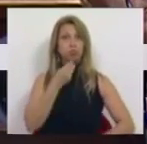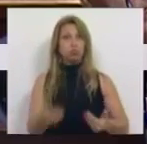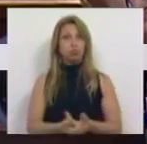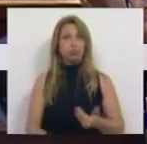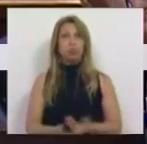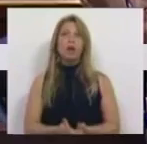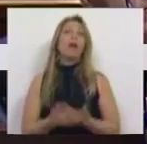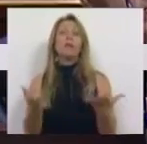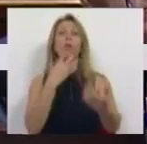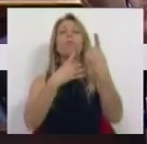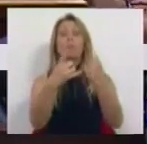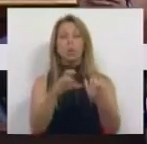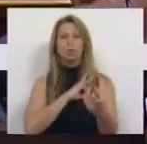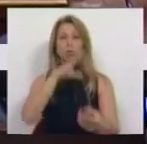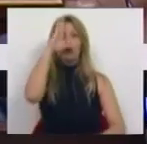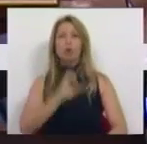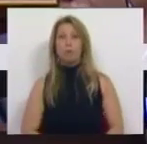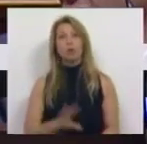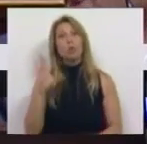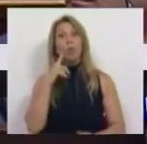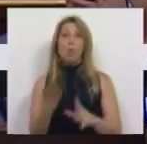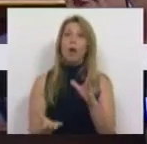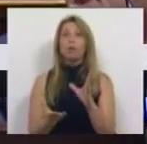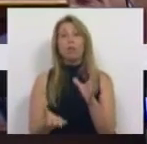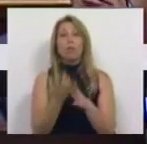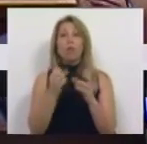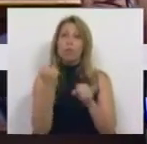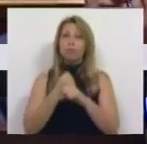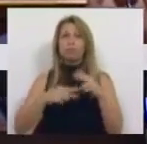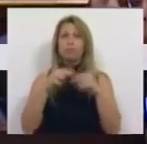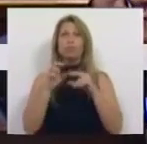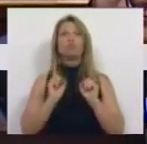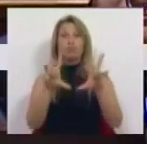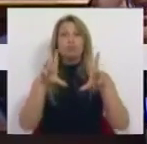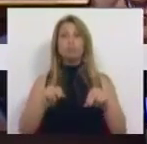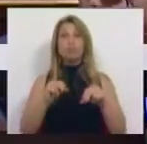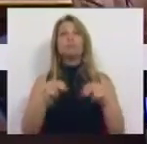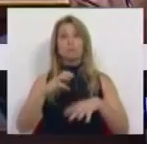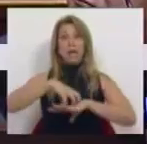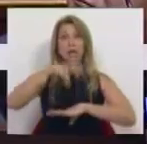Ministro, para quando a recuperação do edifício do Hospital de Abrantes? Obrigado.